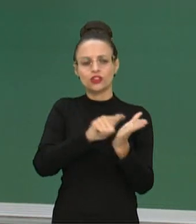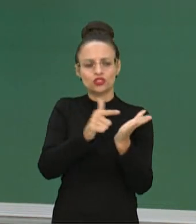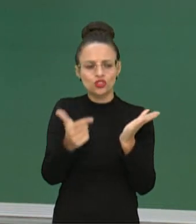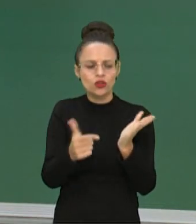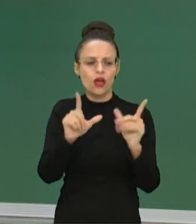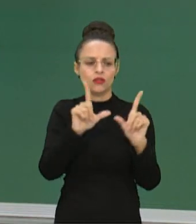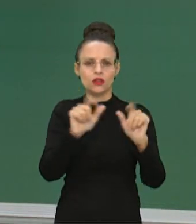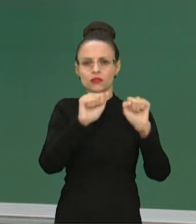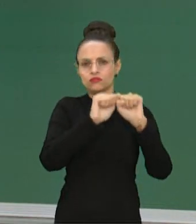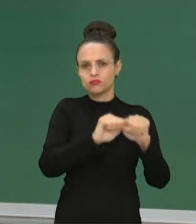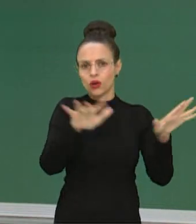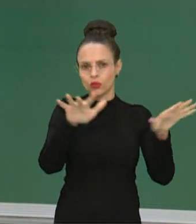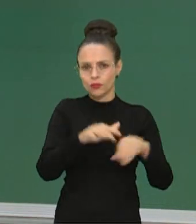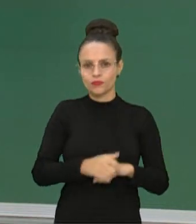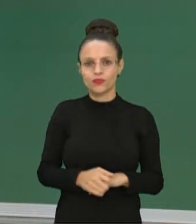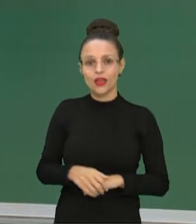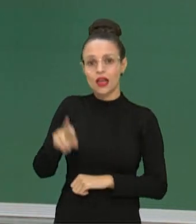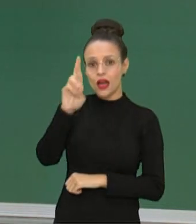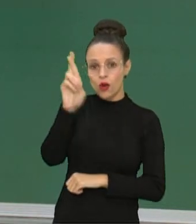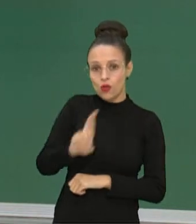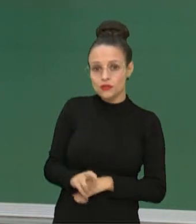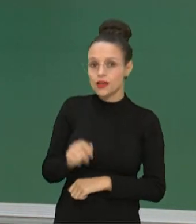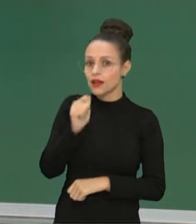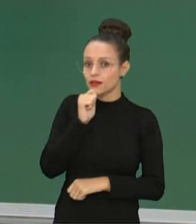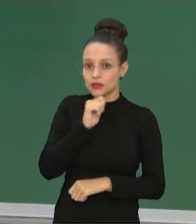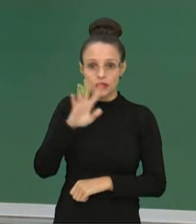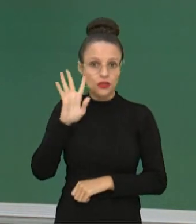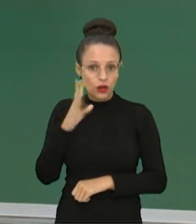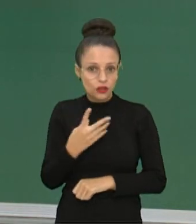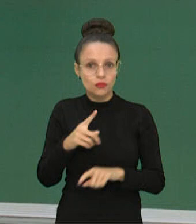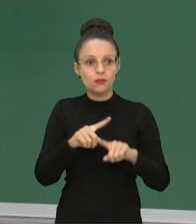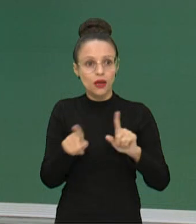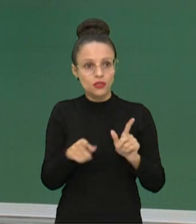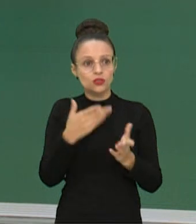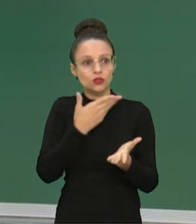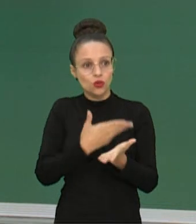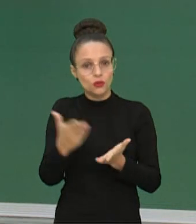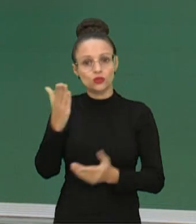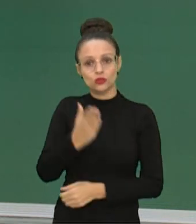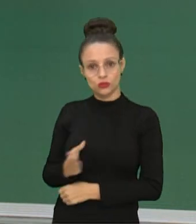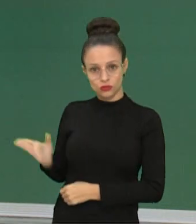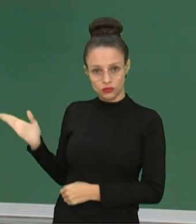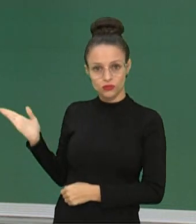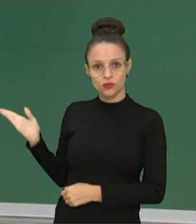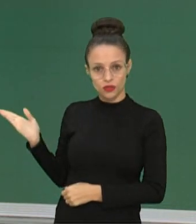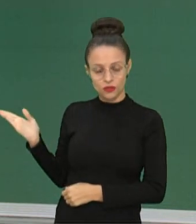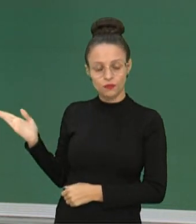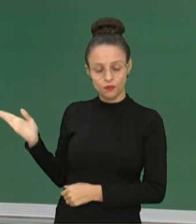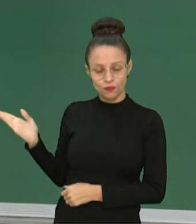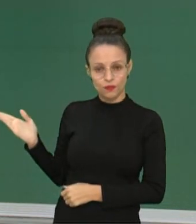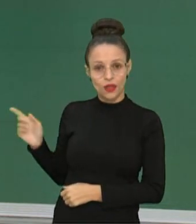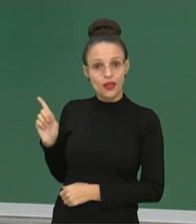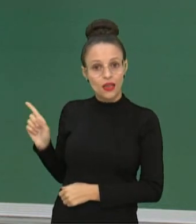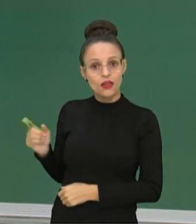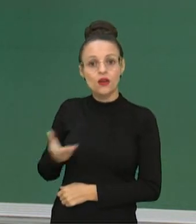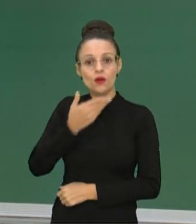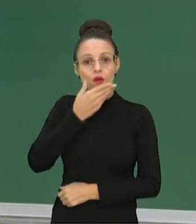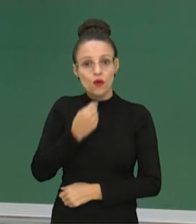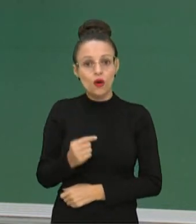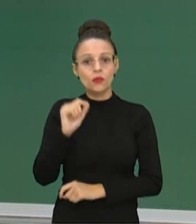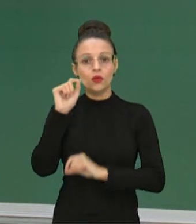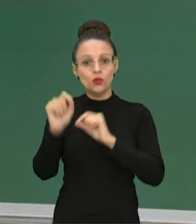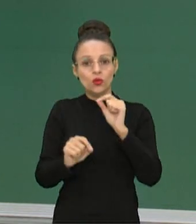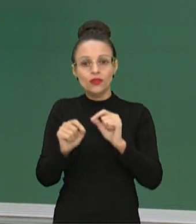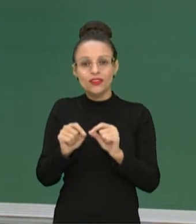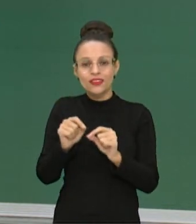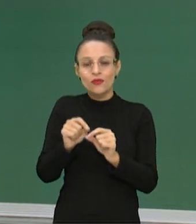A Rússia ainda não resolveu isso, mas já começou com Mikhail Gorbachev, certo? Ele é o homem da queda